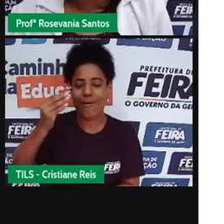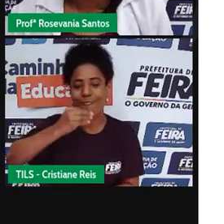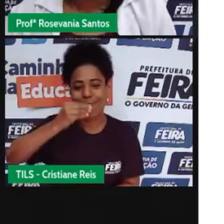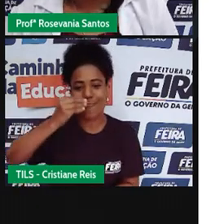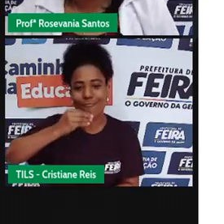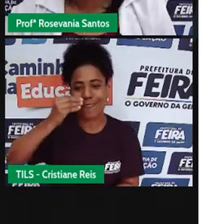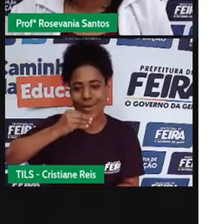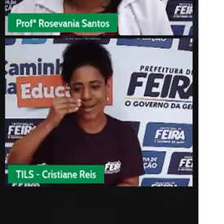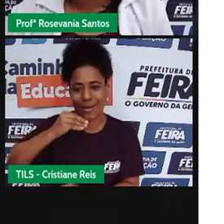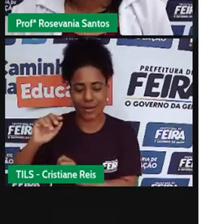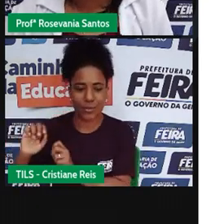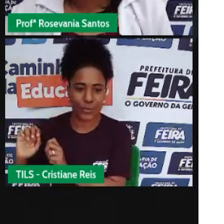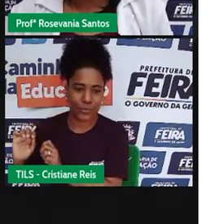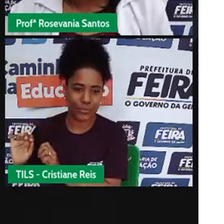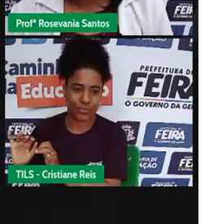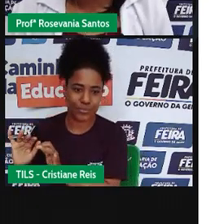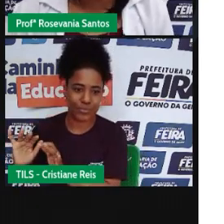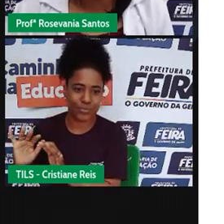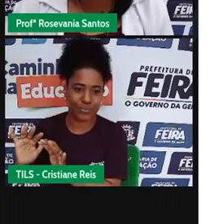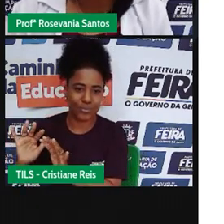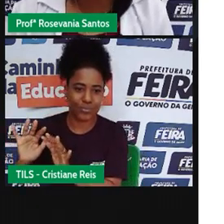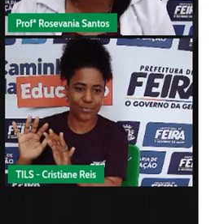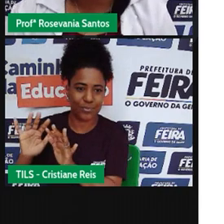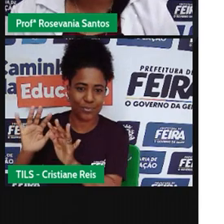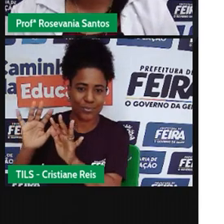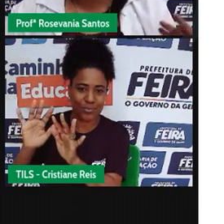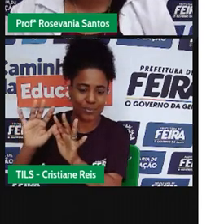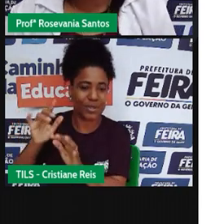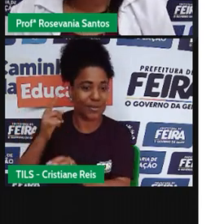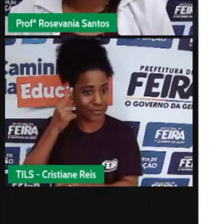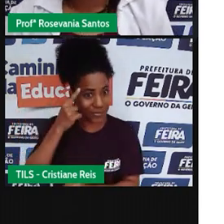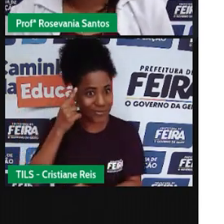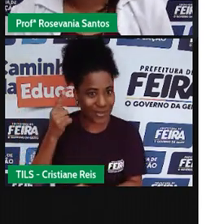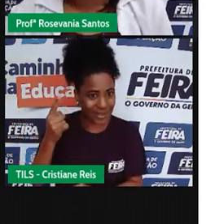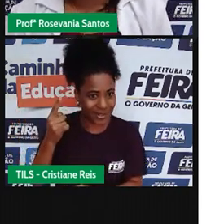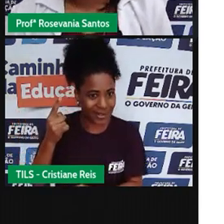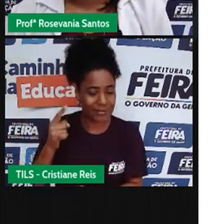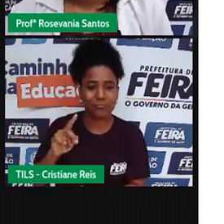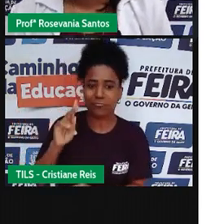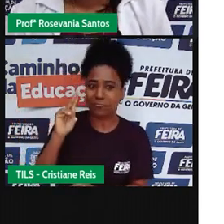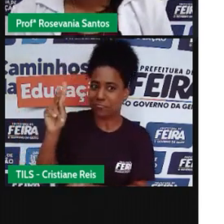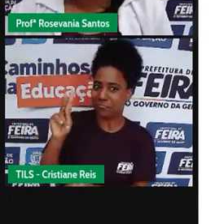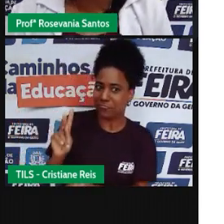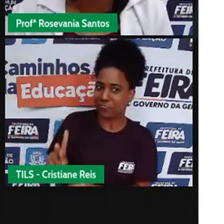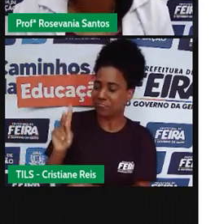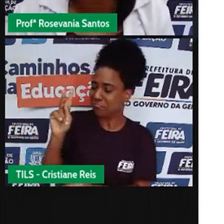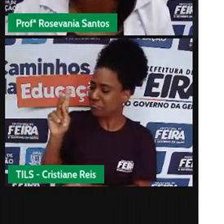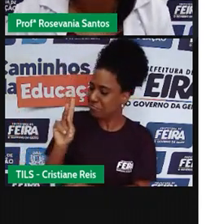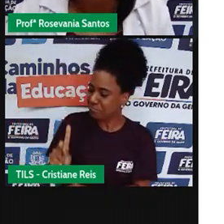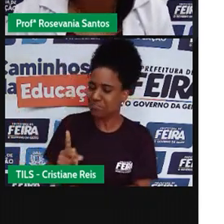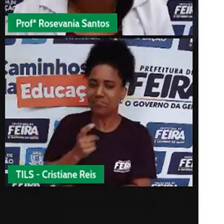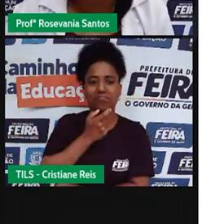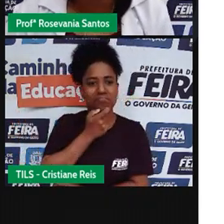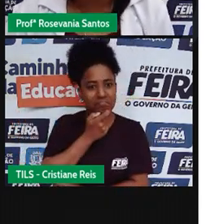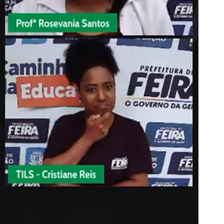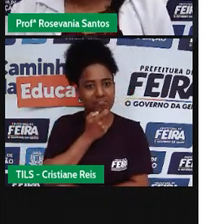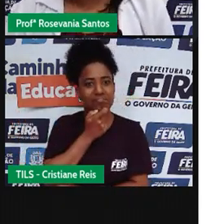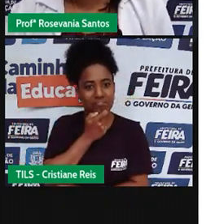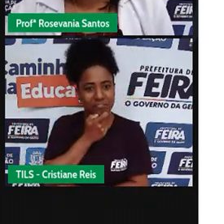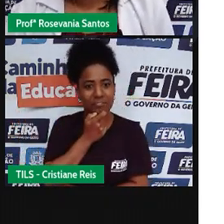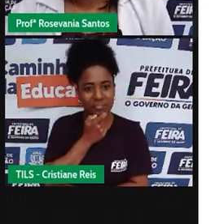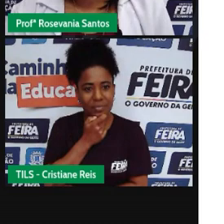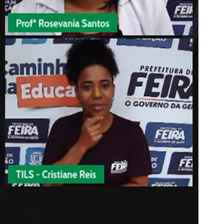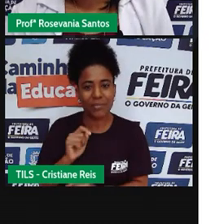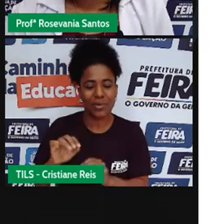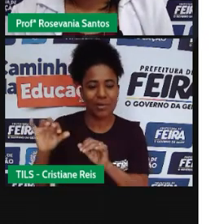cede espaço para essa massa polar. Veja como a natureza sábia, como ela vai interferindo nas coisas. Por isso, o homem não precisa interferir tanto,